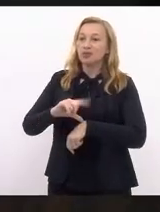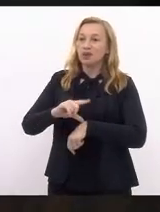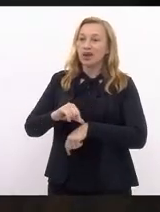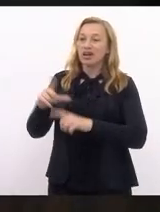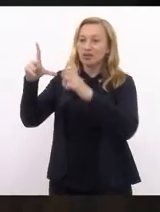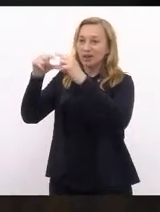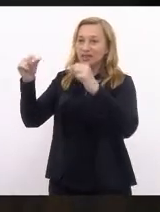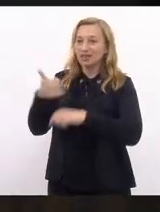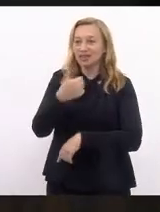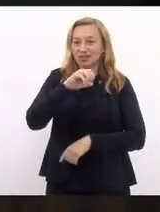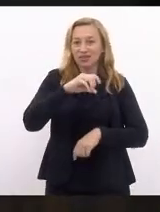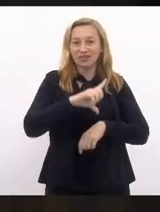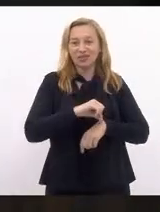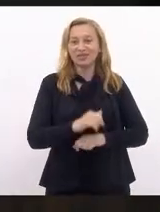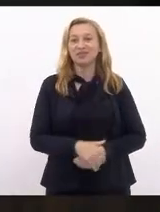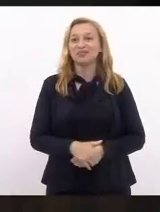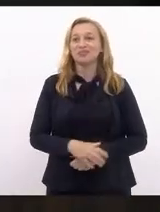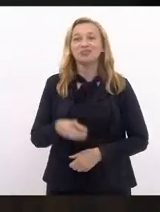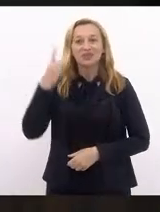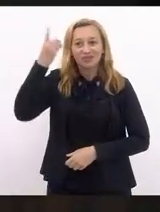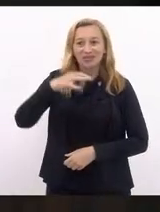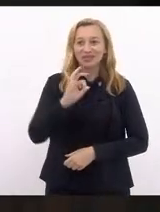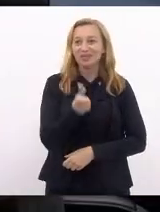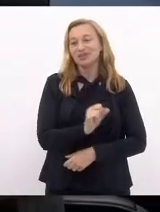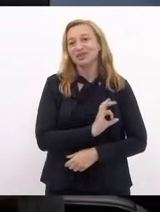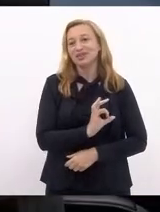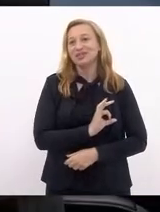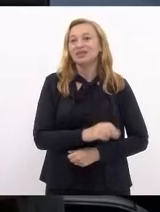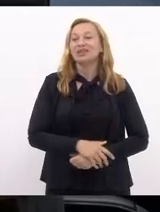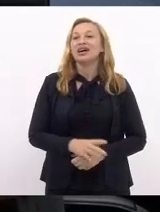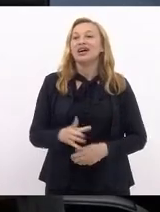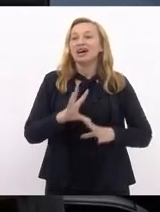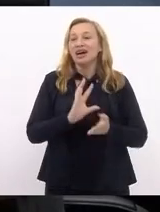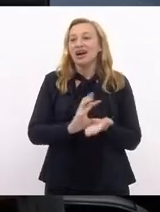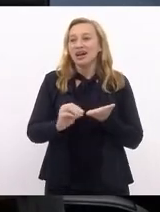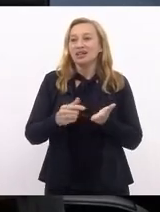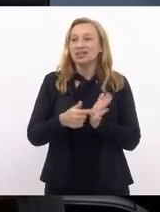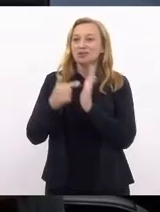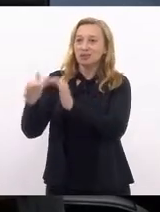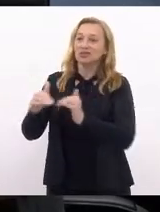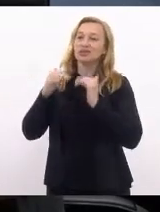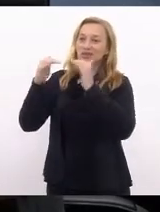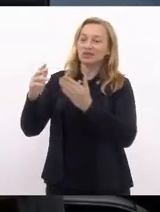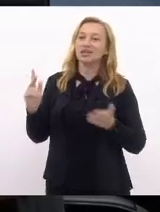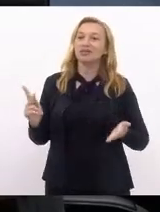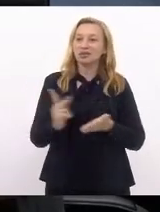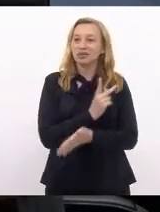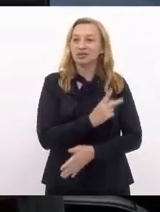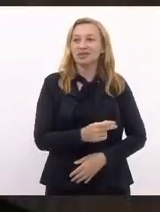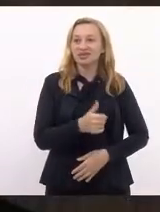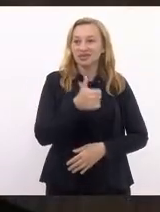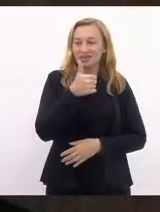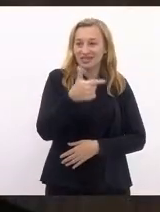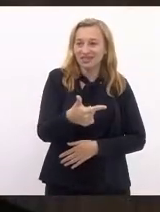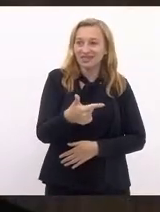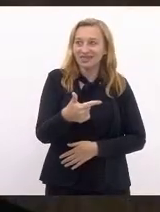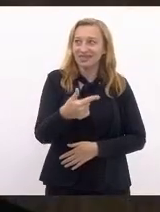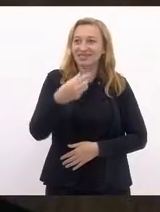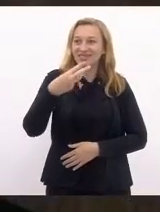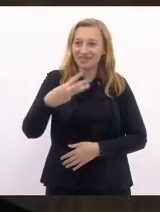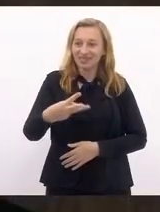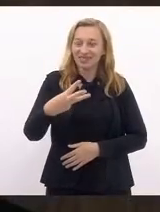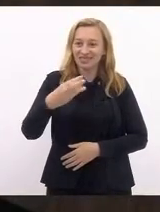resultado da Marta Rocha e ah ah tá reflete com exatidão o ocorrido na